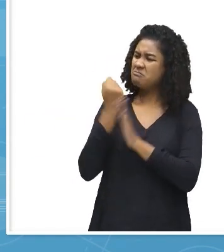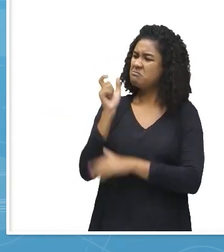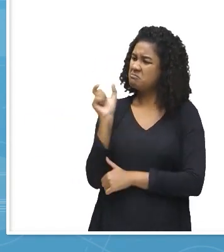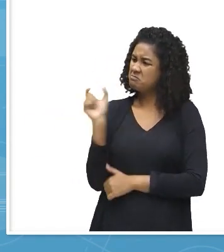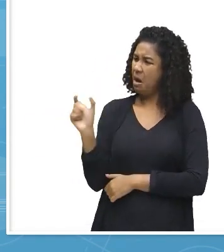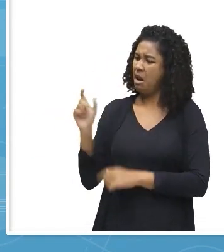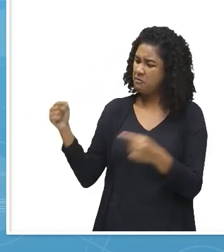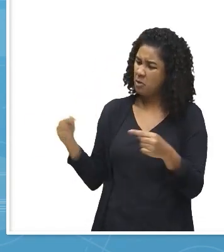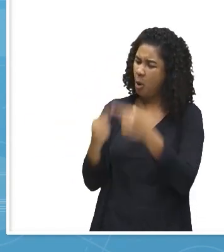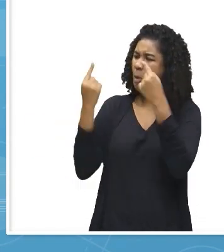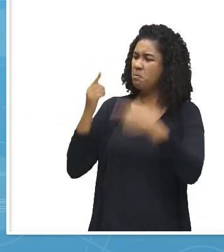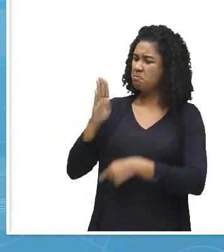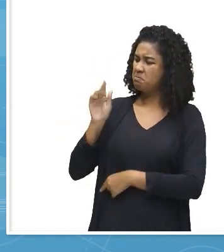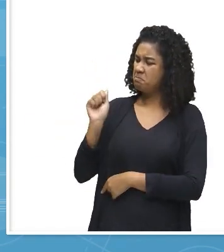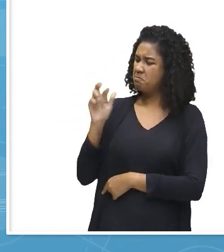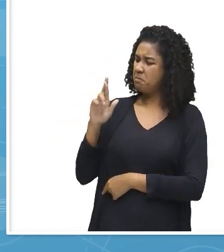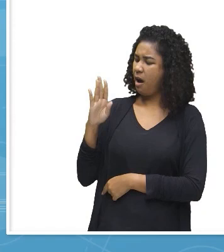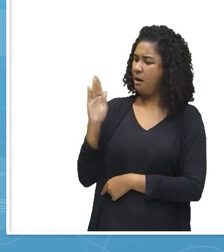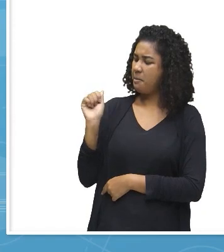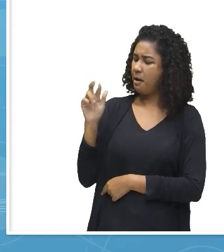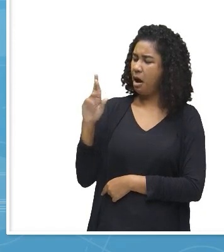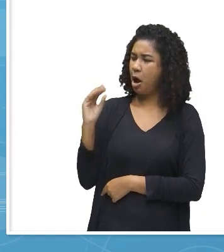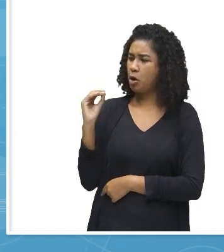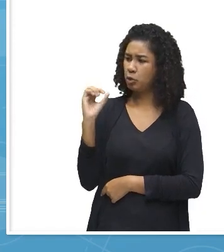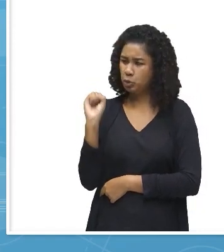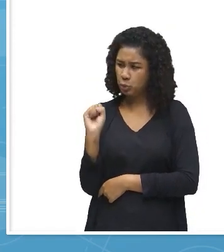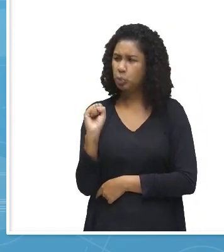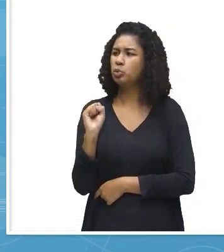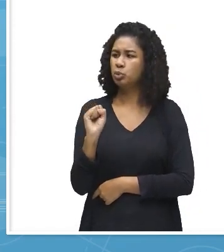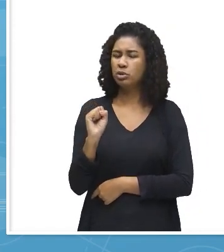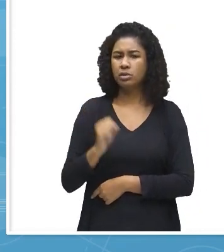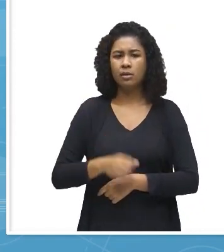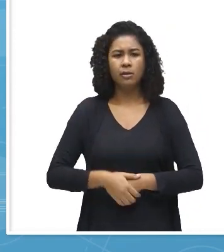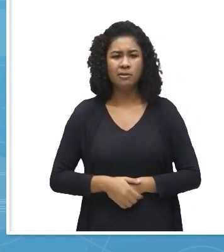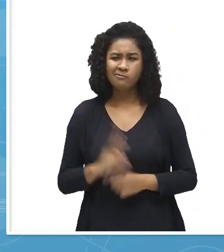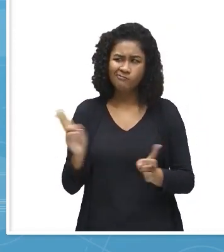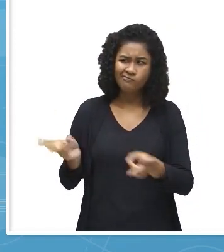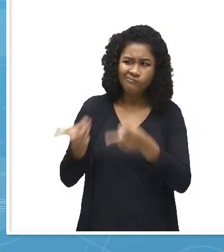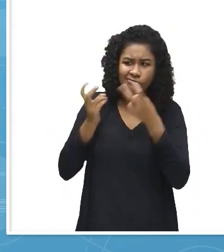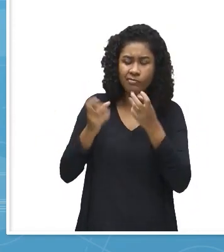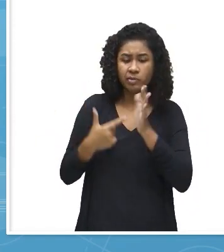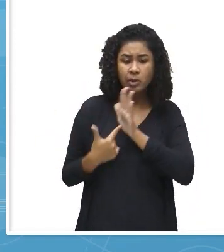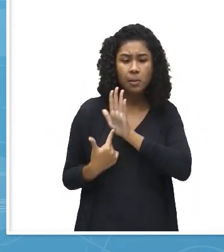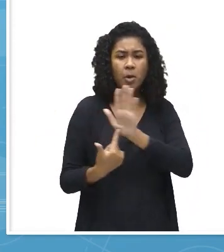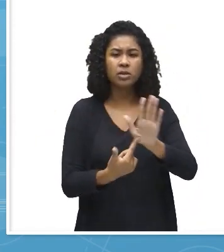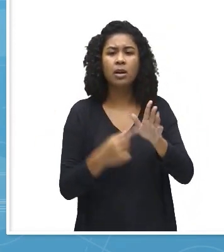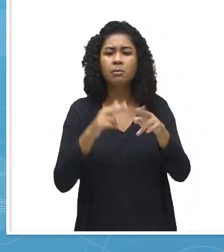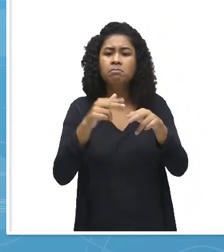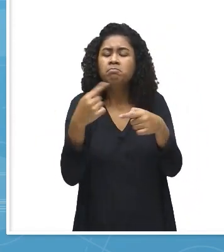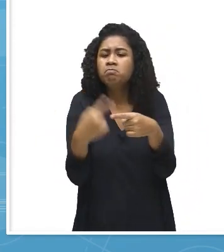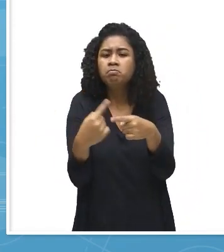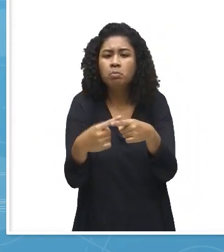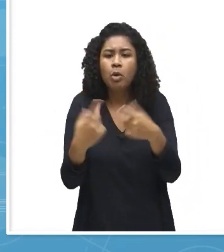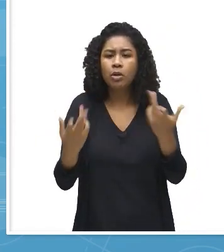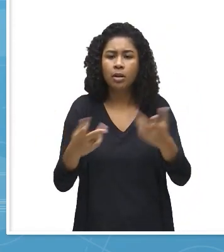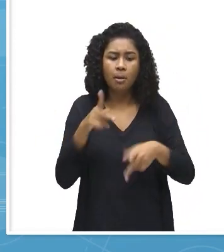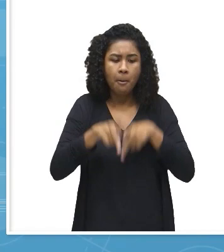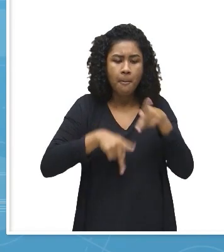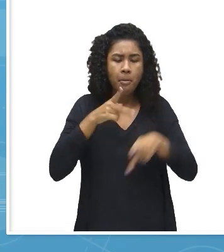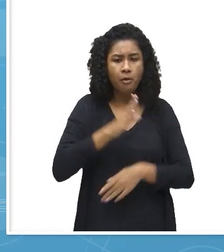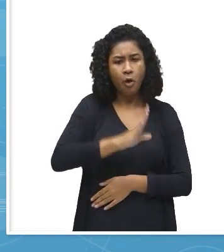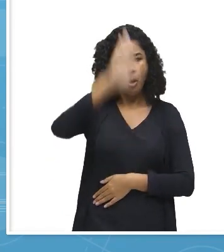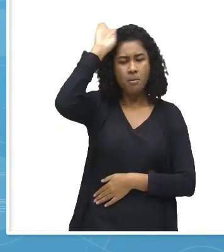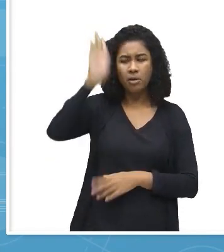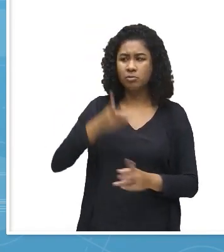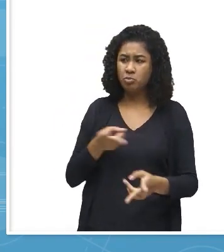a fixar esse nome bárbaros, né? A mostrar ali por que os romanos os viam assim, dessa forma, como os